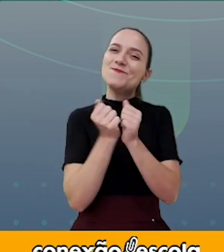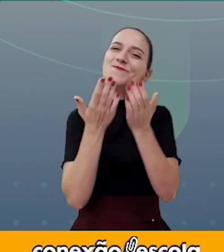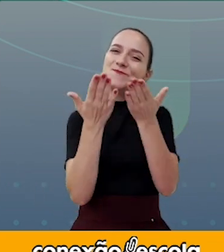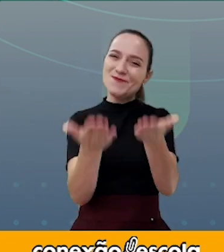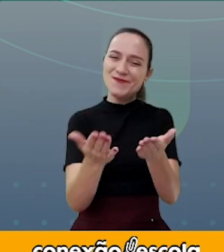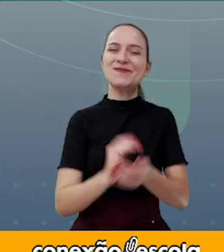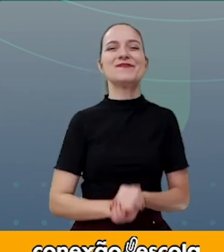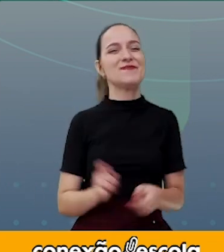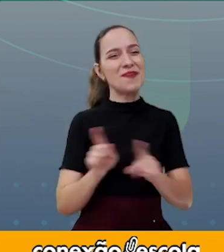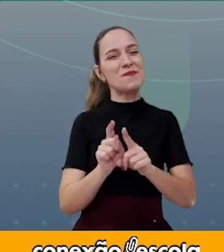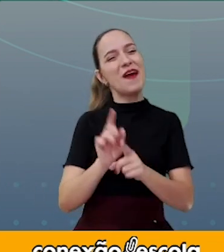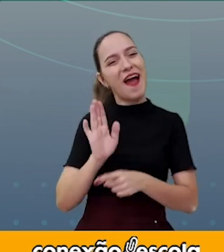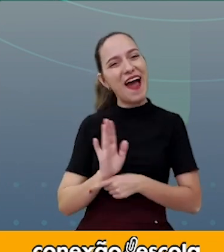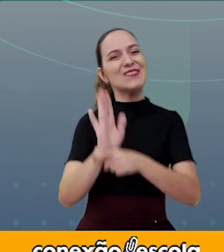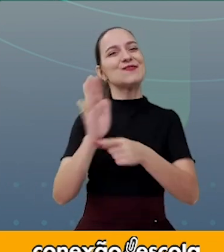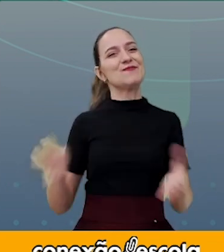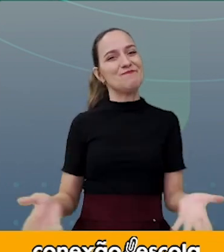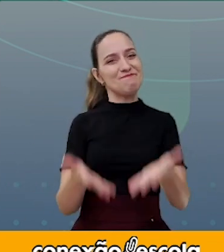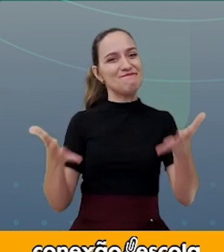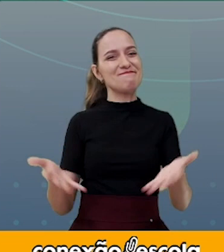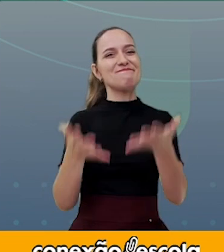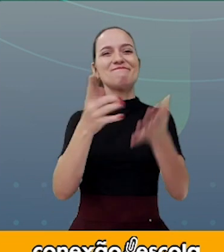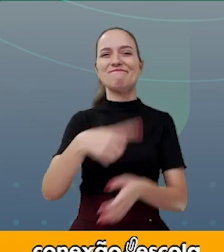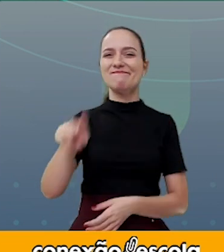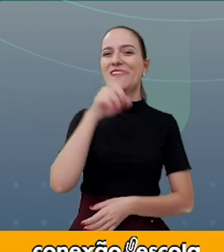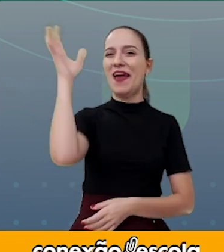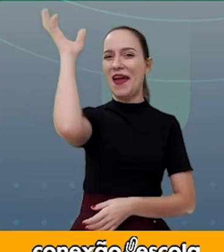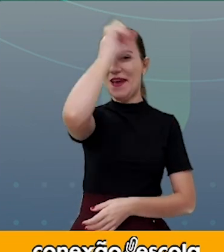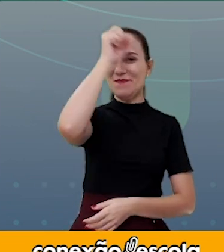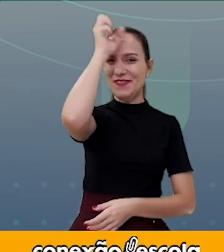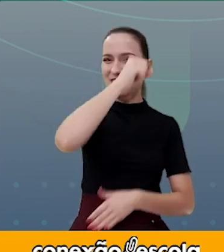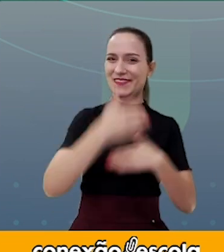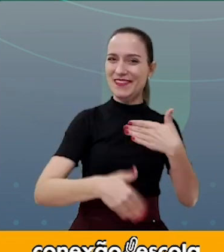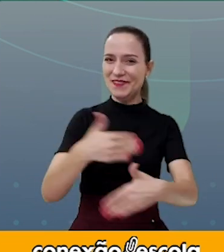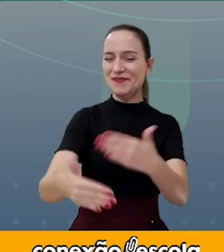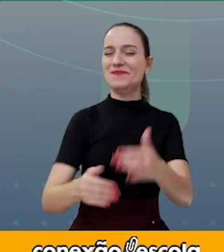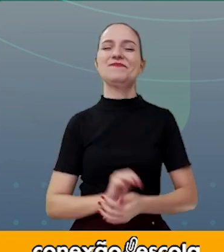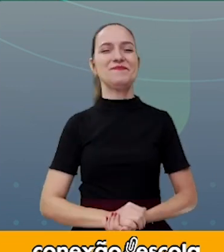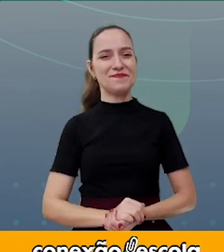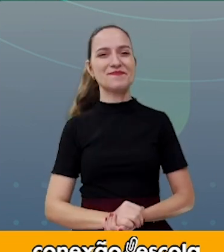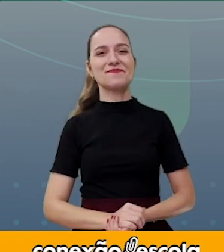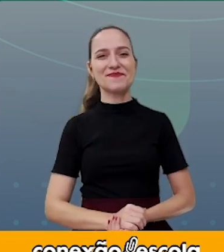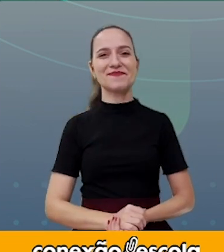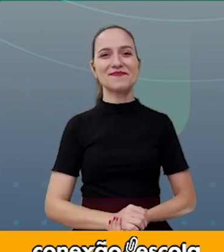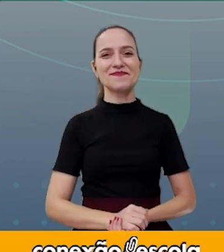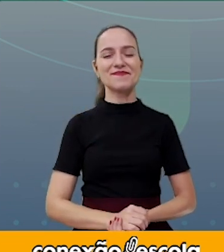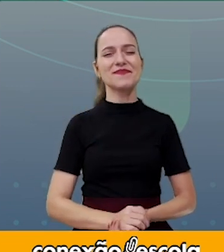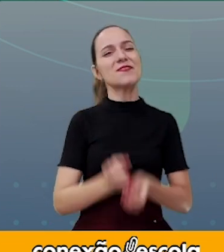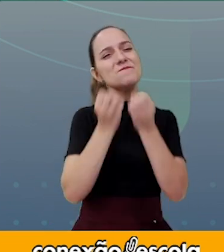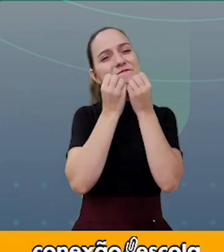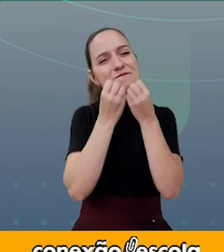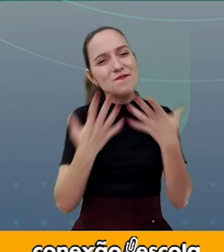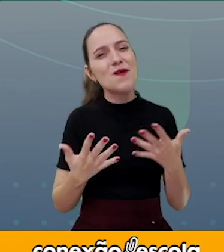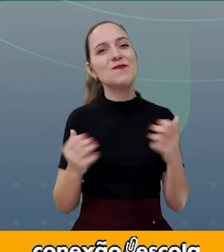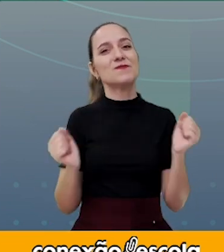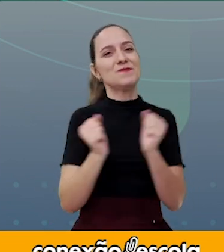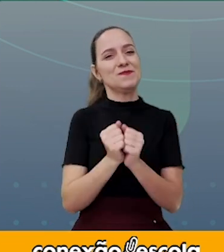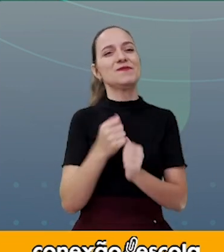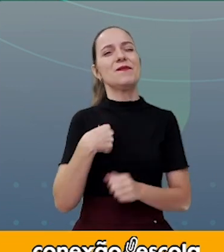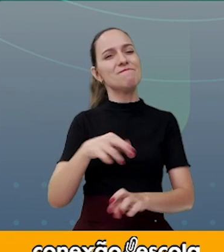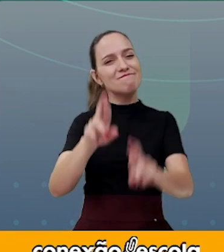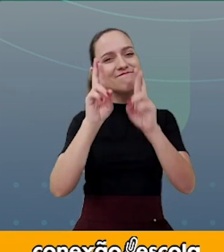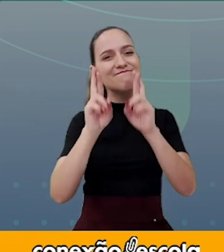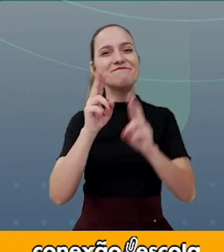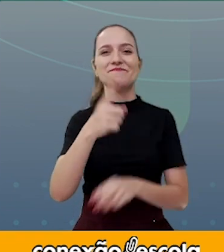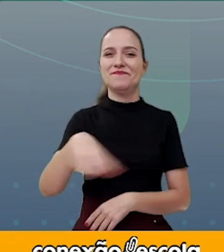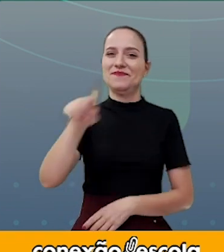vocês e poder contribuir um pouquinho mais com o seu processo de ensino-aprendizagem. Foi muito bom e eu espero que